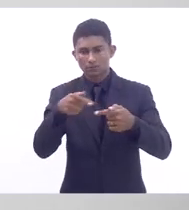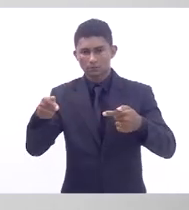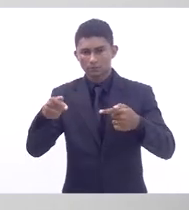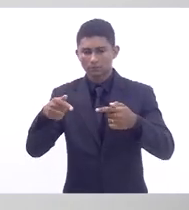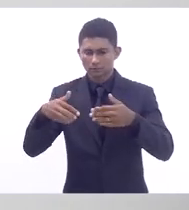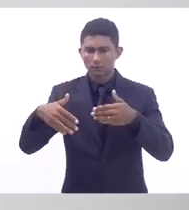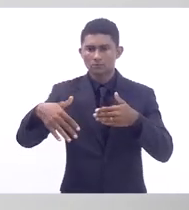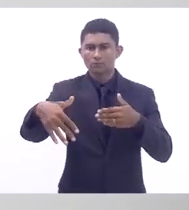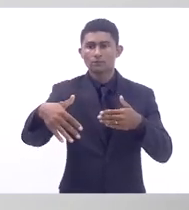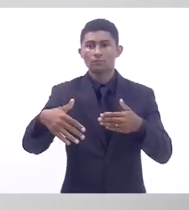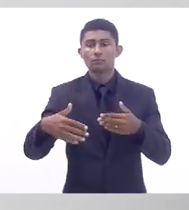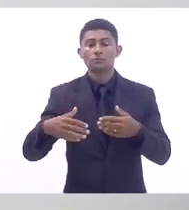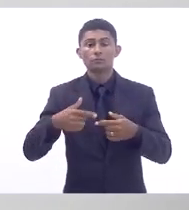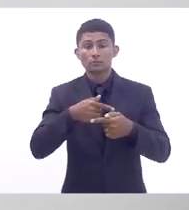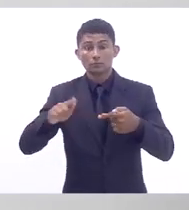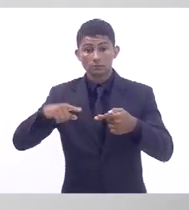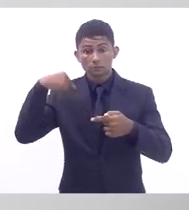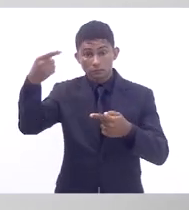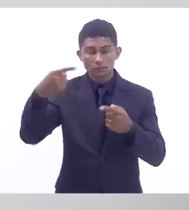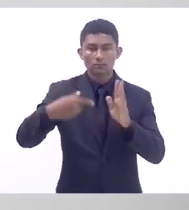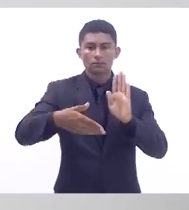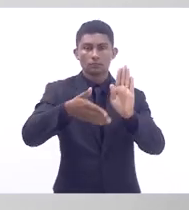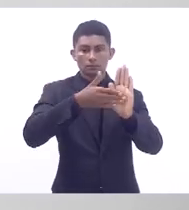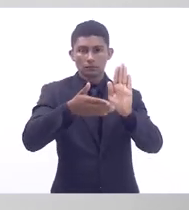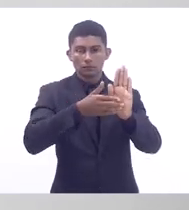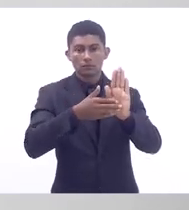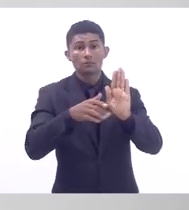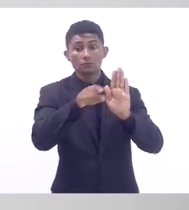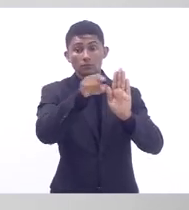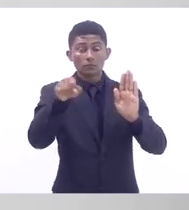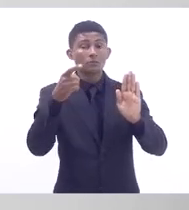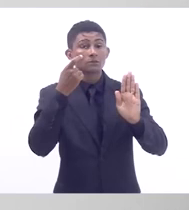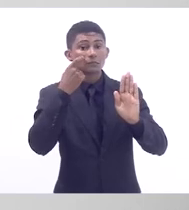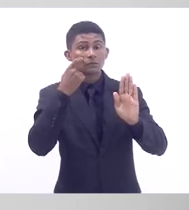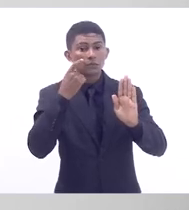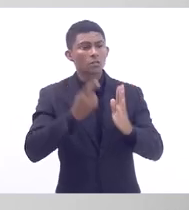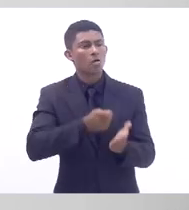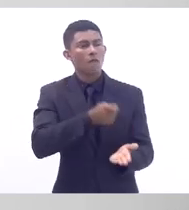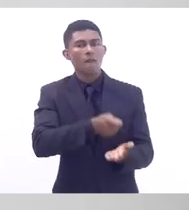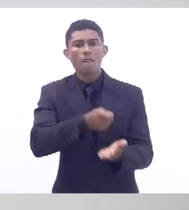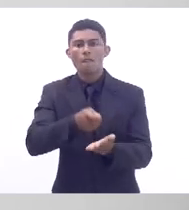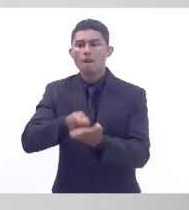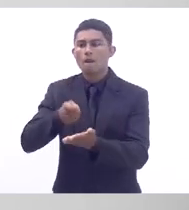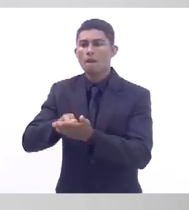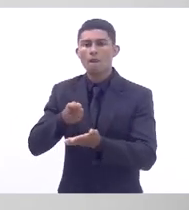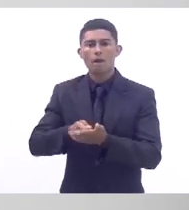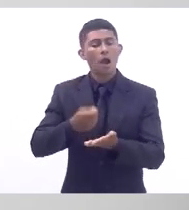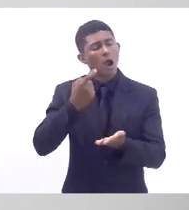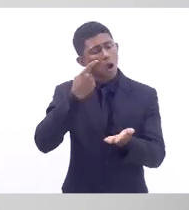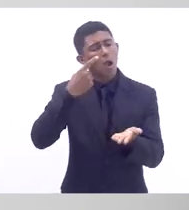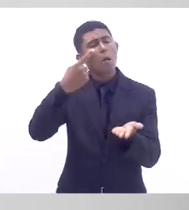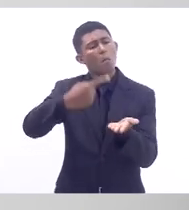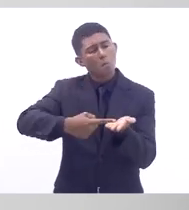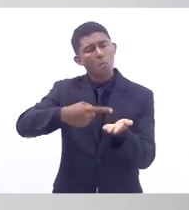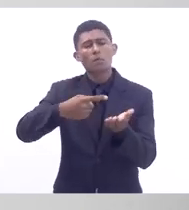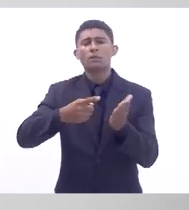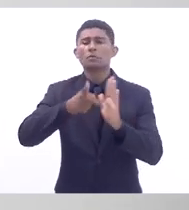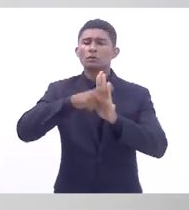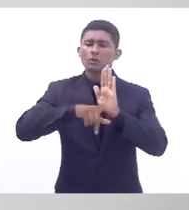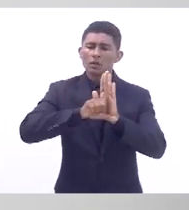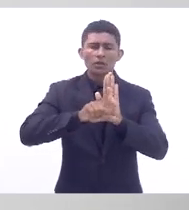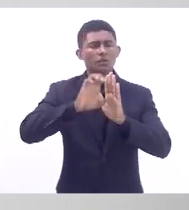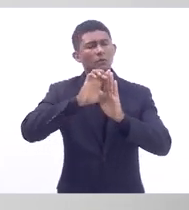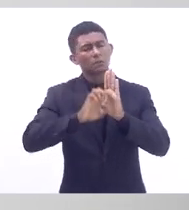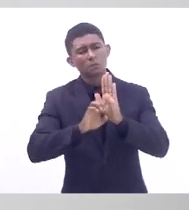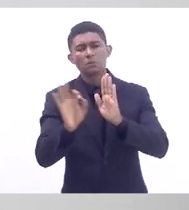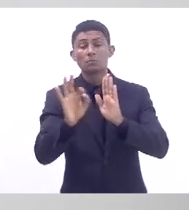quando sair a pauta da semana que vem eles vão vir com uma pressão Para fazer acordo que não vão me mandar os projetos S